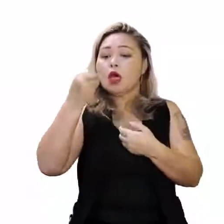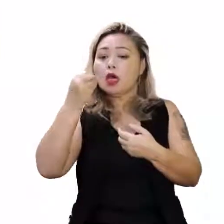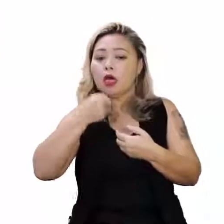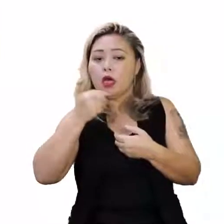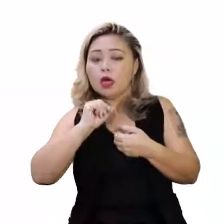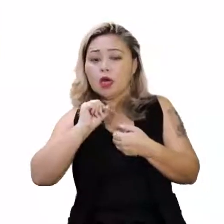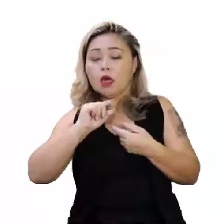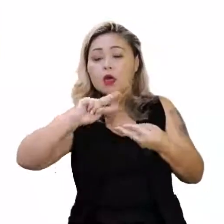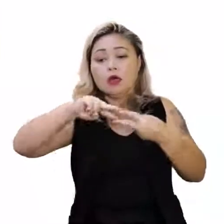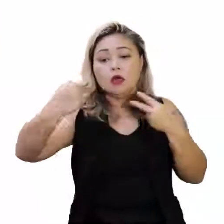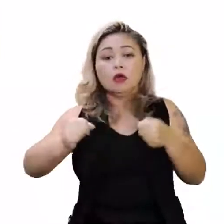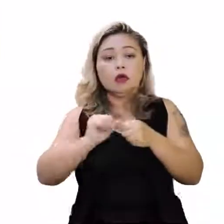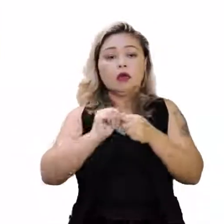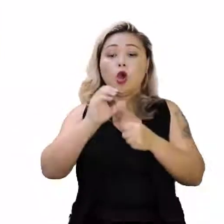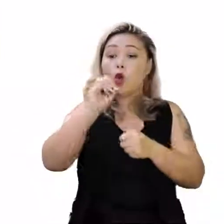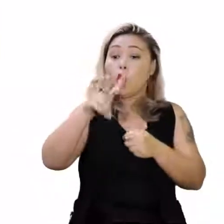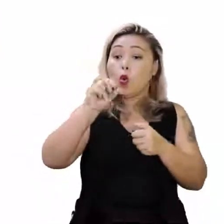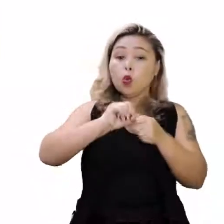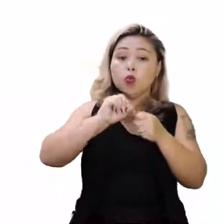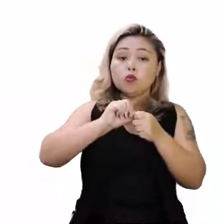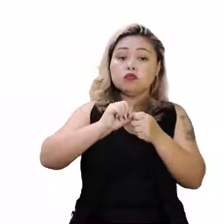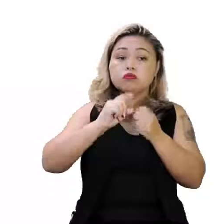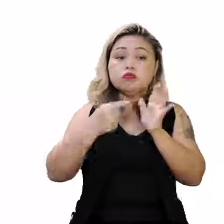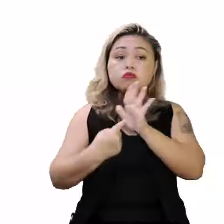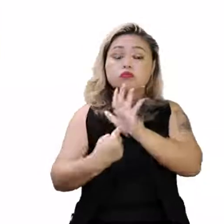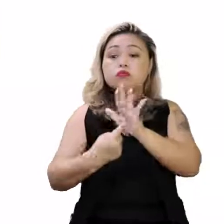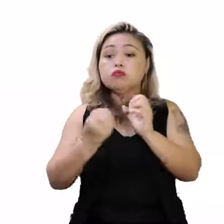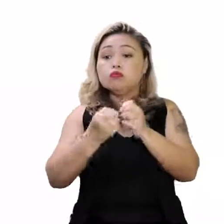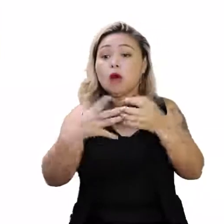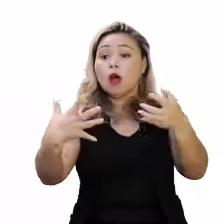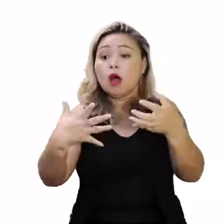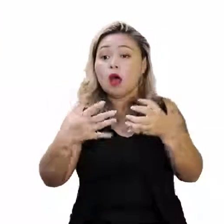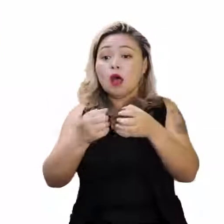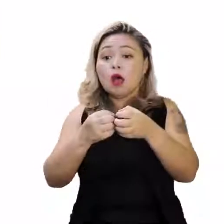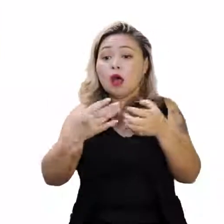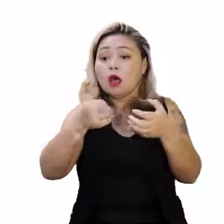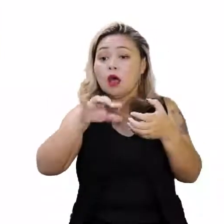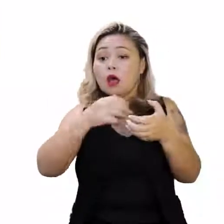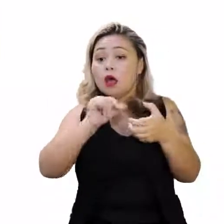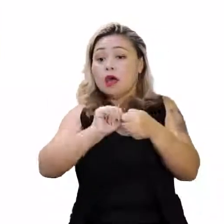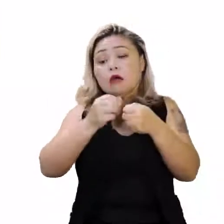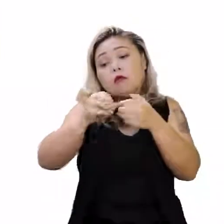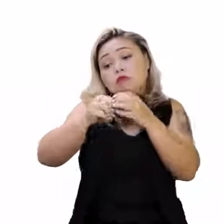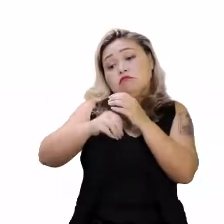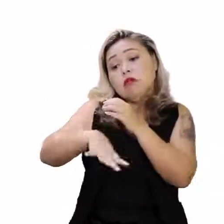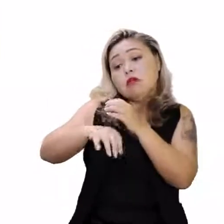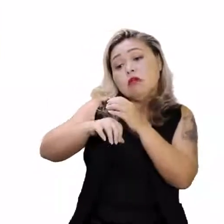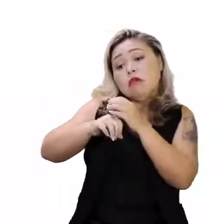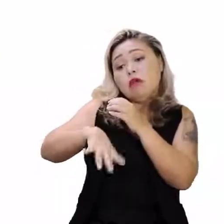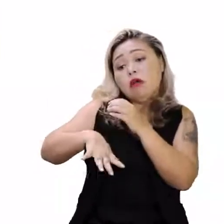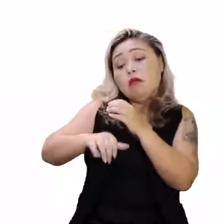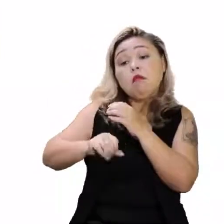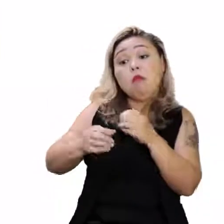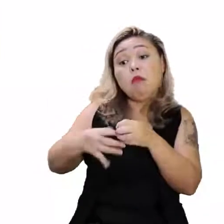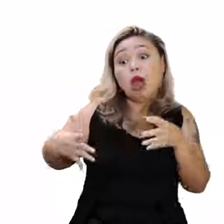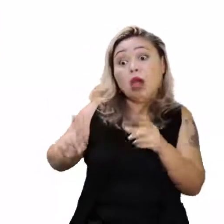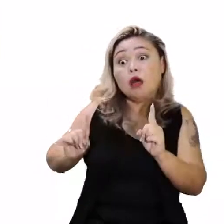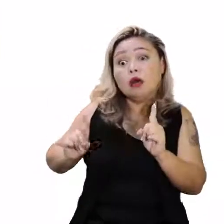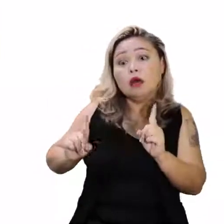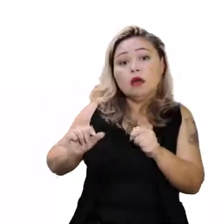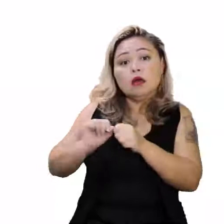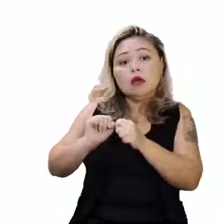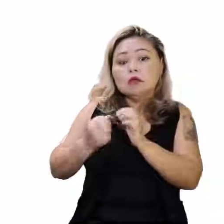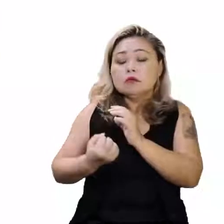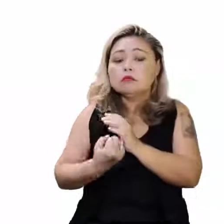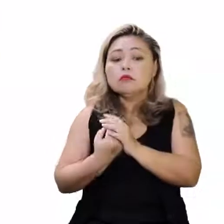presta atenção aqui no detalhe, os ovos tinham pouco índice de eclosão. Elas botavam os ovinhos dela, os ovinhos não eclodiam. O